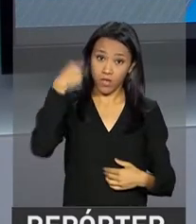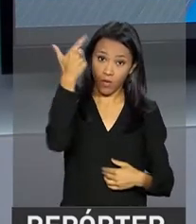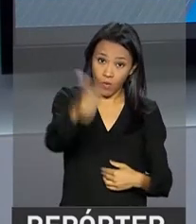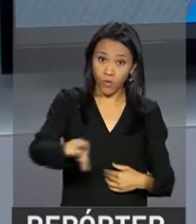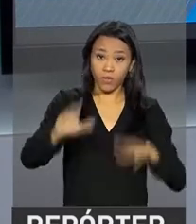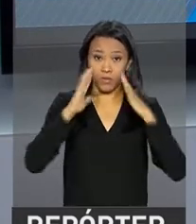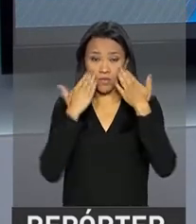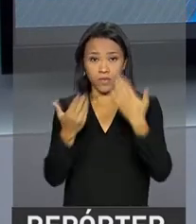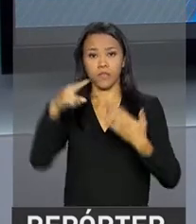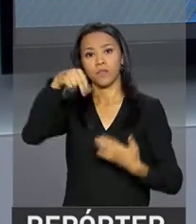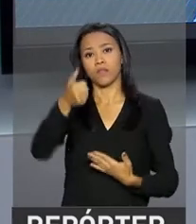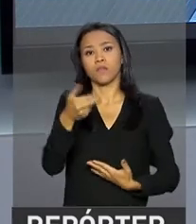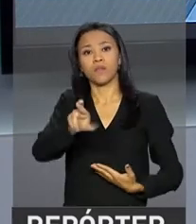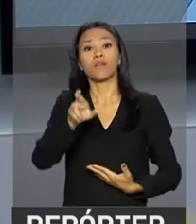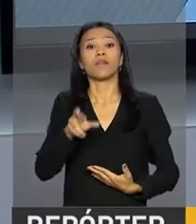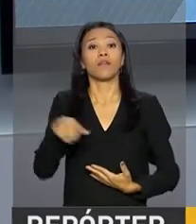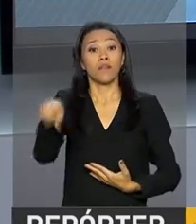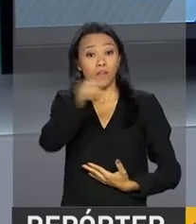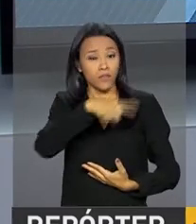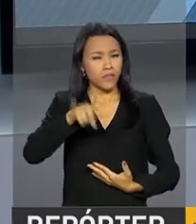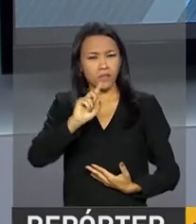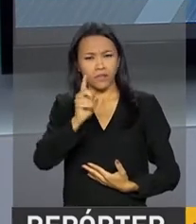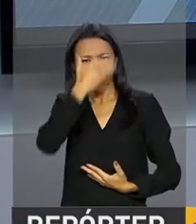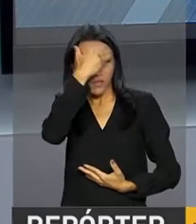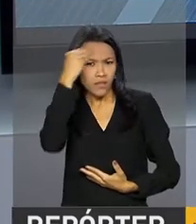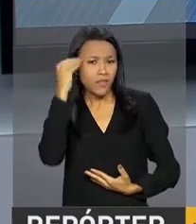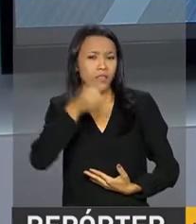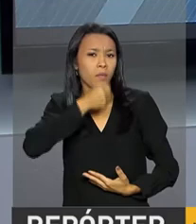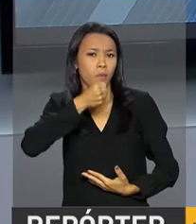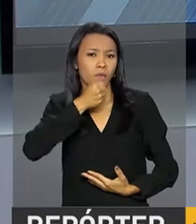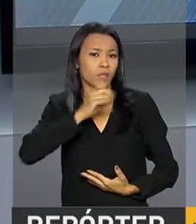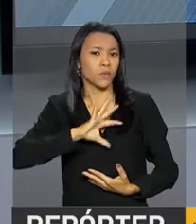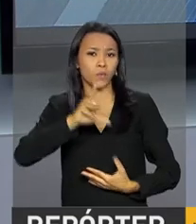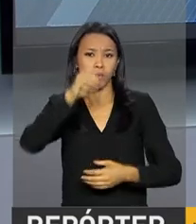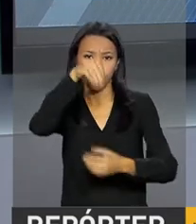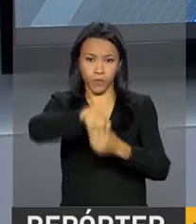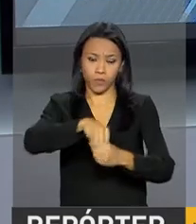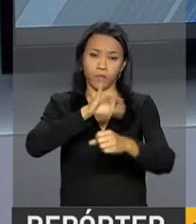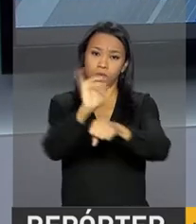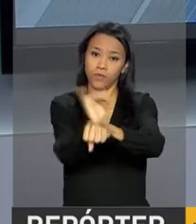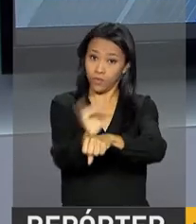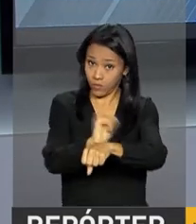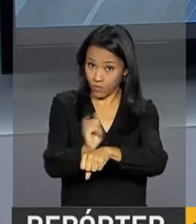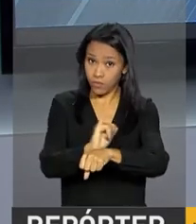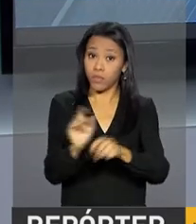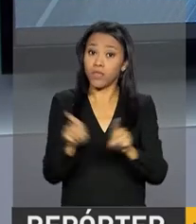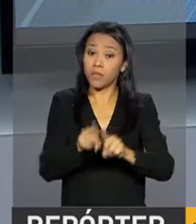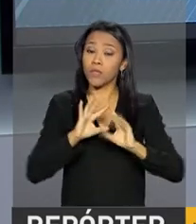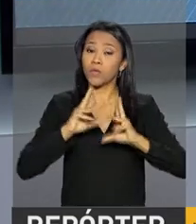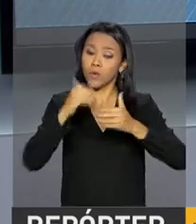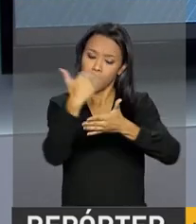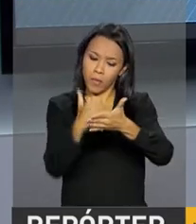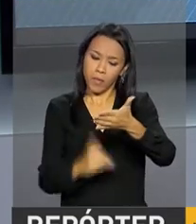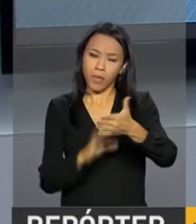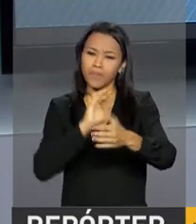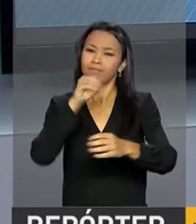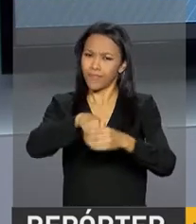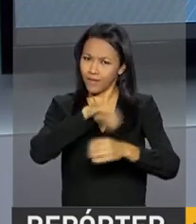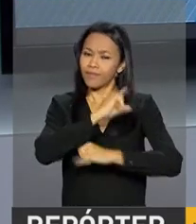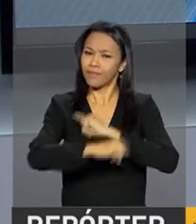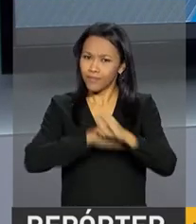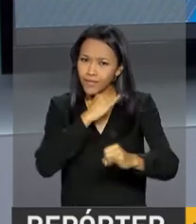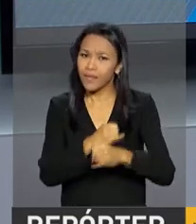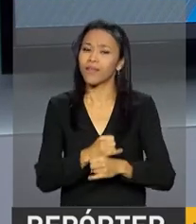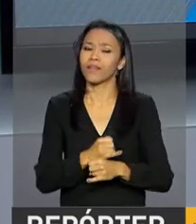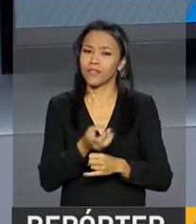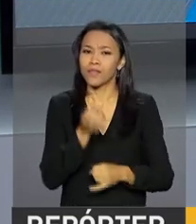próxima edição do repórter nbr e não se esqueça que as nossas reportagens estão disponíveis no youtube e toda a nossa programação também está na internet